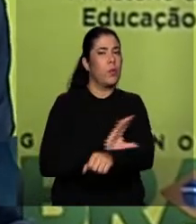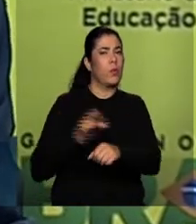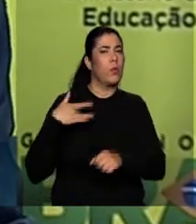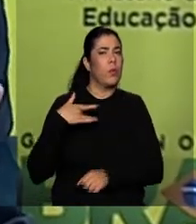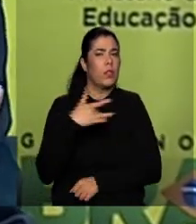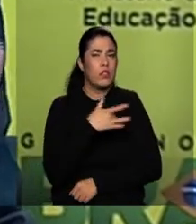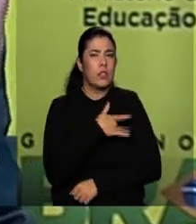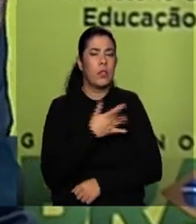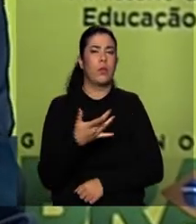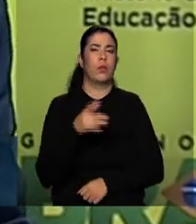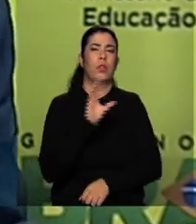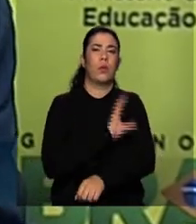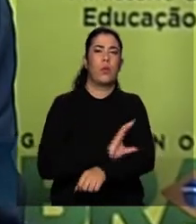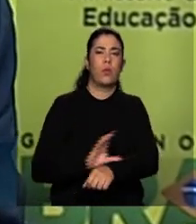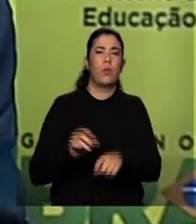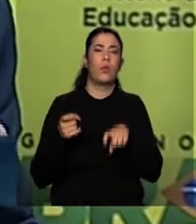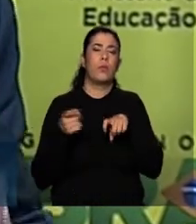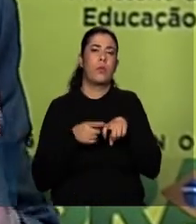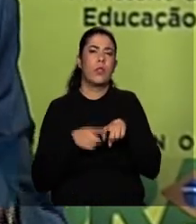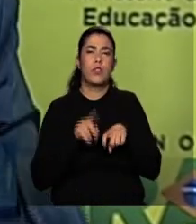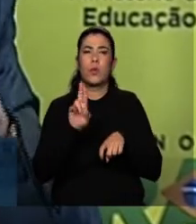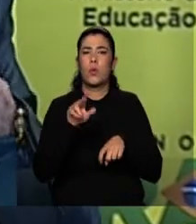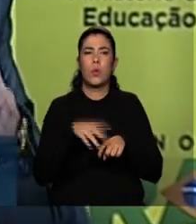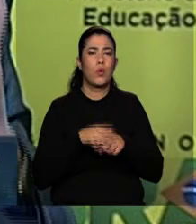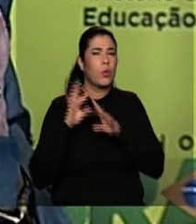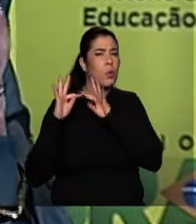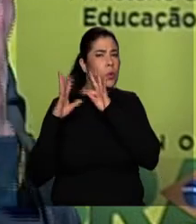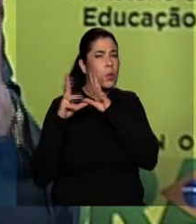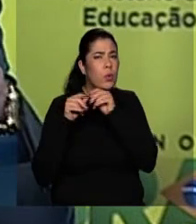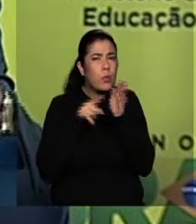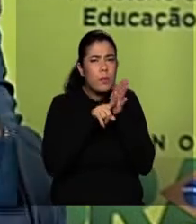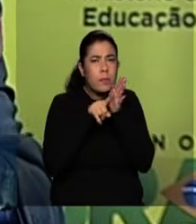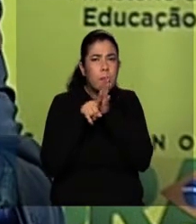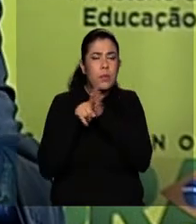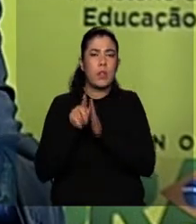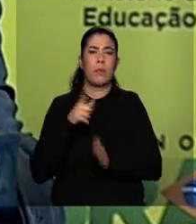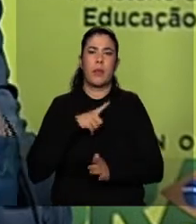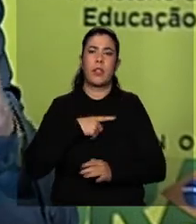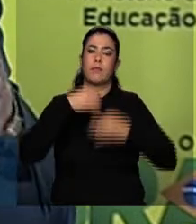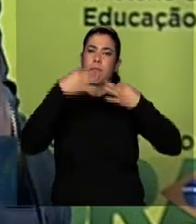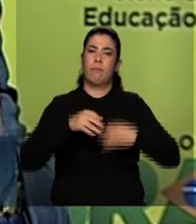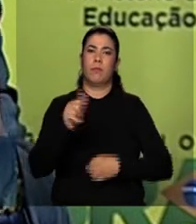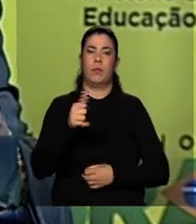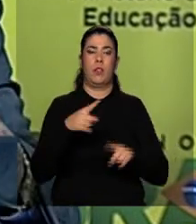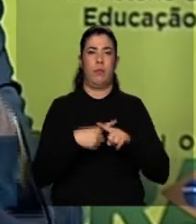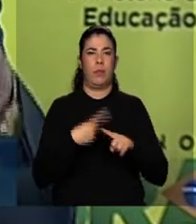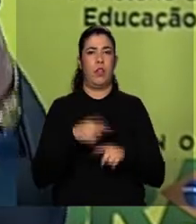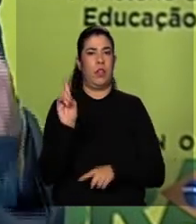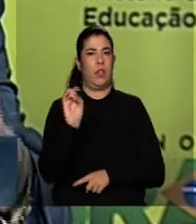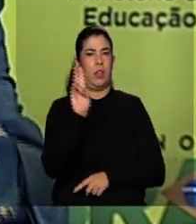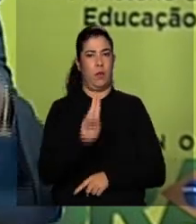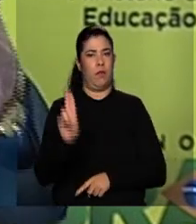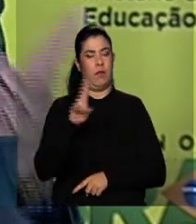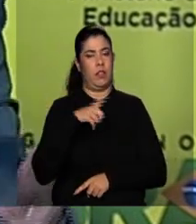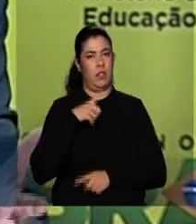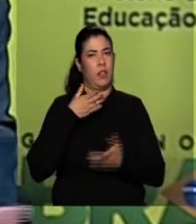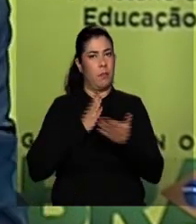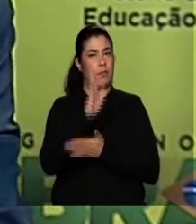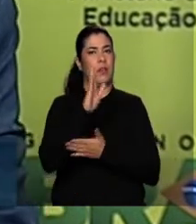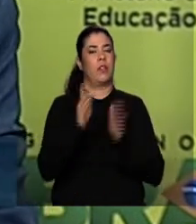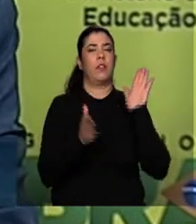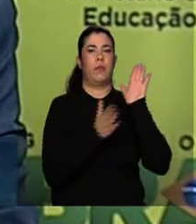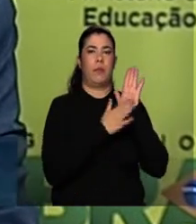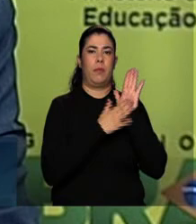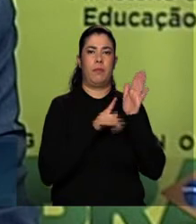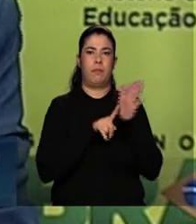curso de medicina, se ela nunca teve supervisão, quer dizer, tudo isso é analisado para garantir a qualidade. Uma vez que ela vence isso tudo, aí ela faz a sua